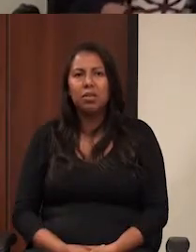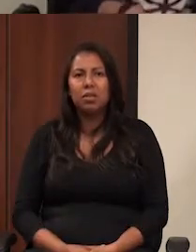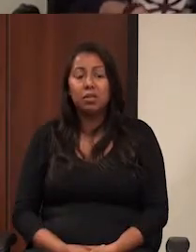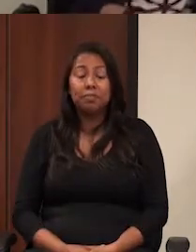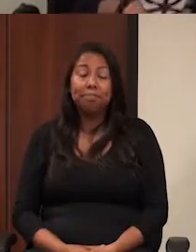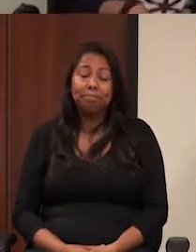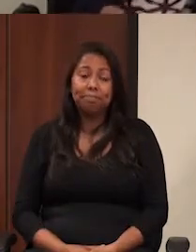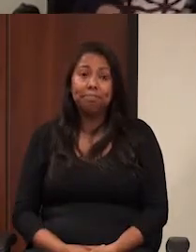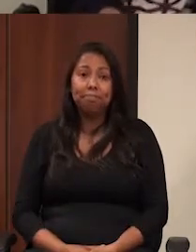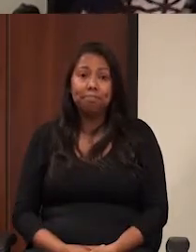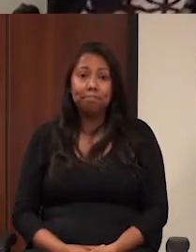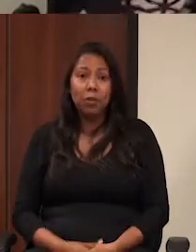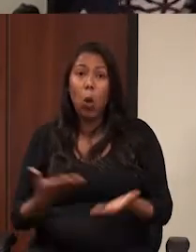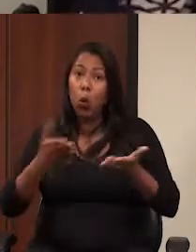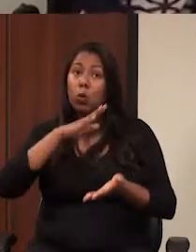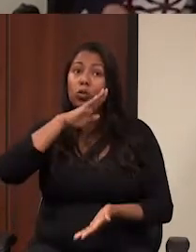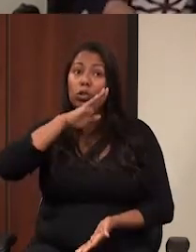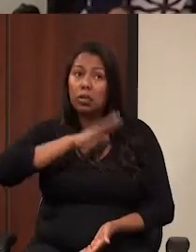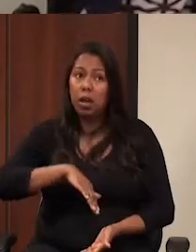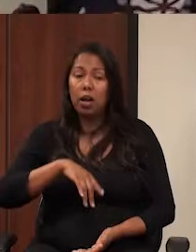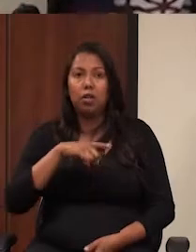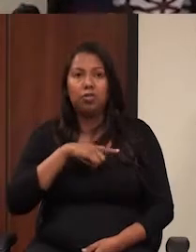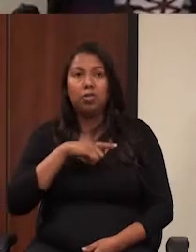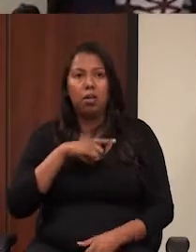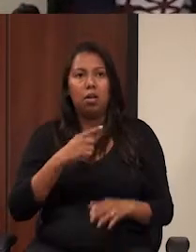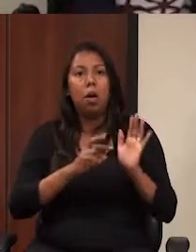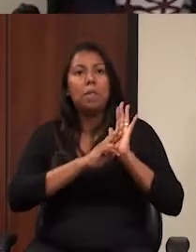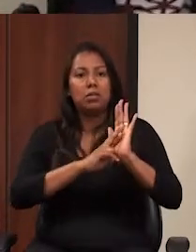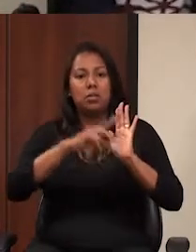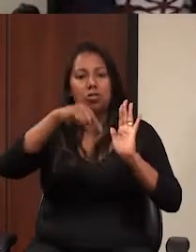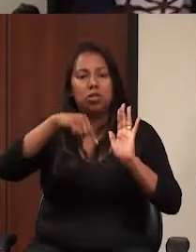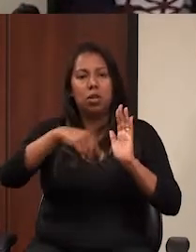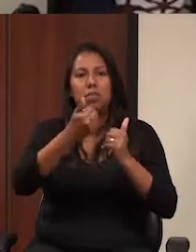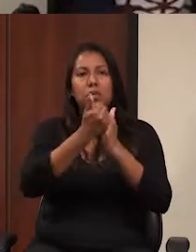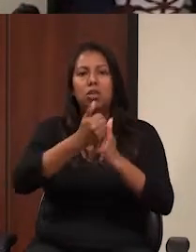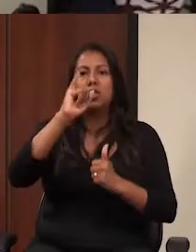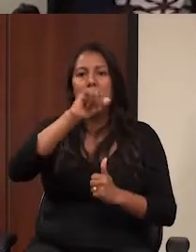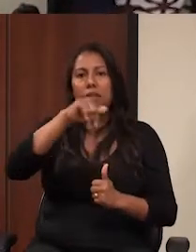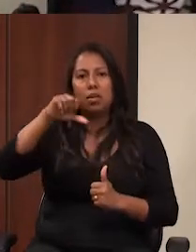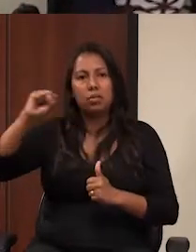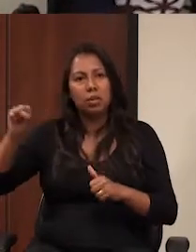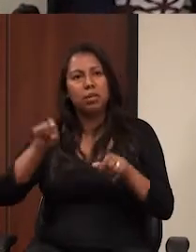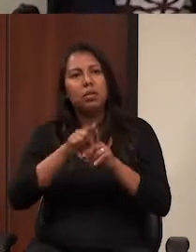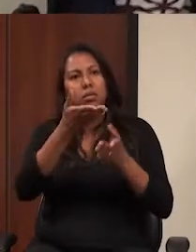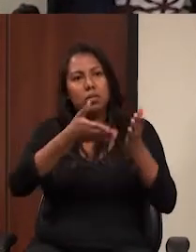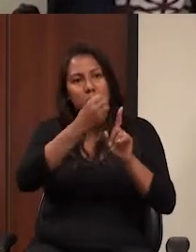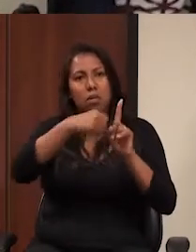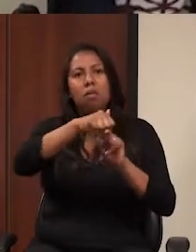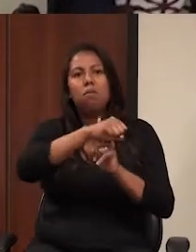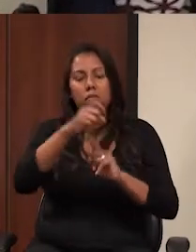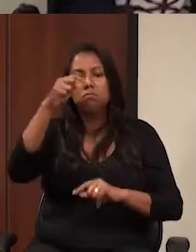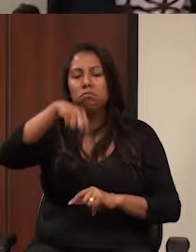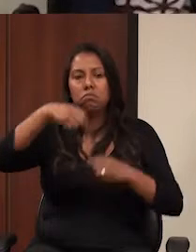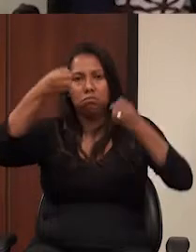De qualquer modo, hoje no período da tarde a gente vai ter um representante do INSS, né, uma assistente social do INSS,